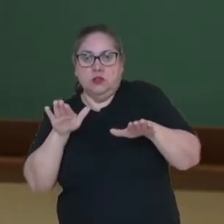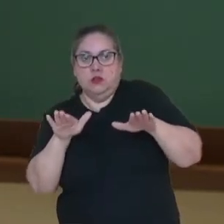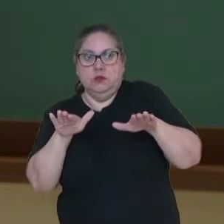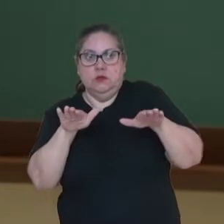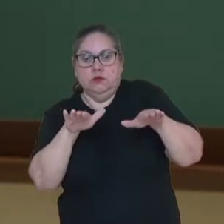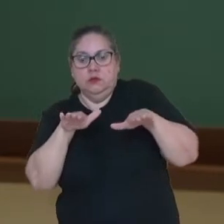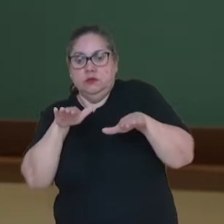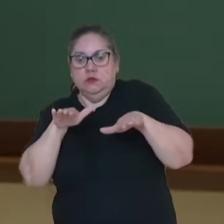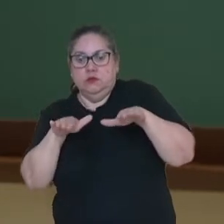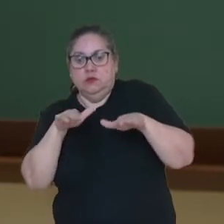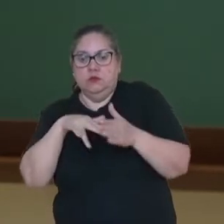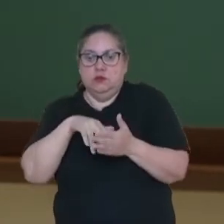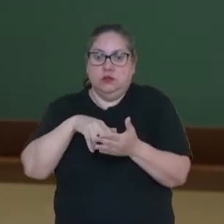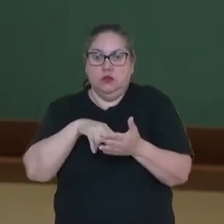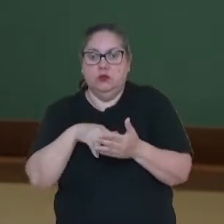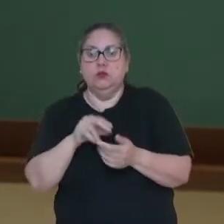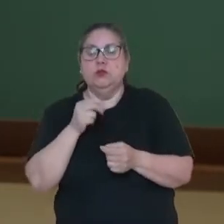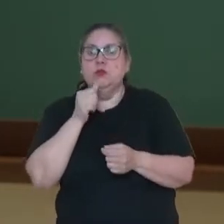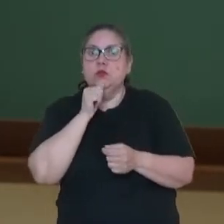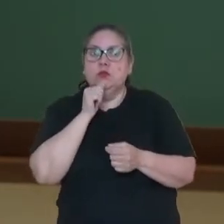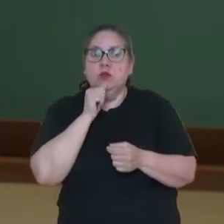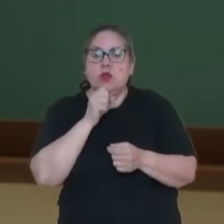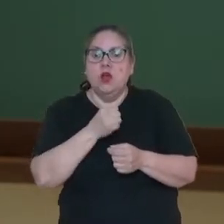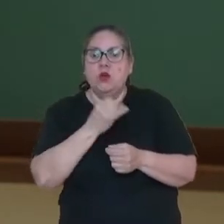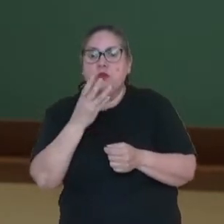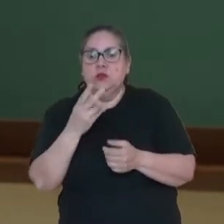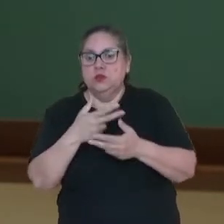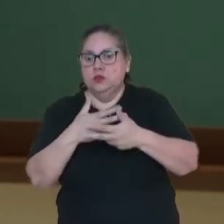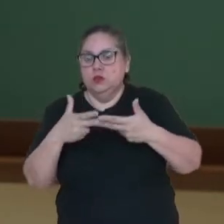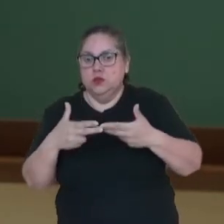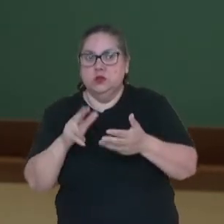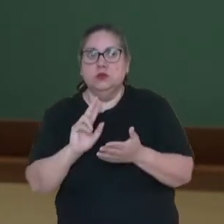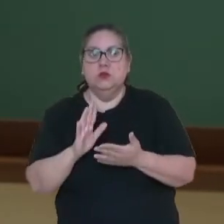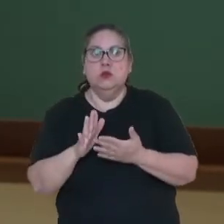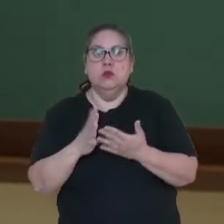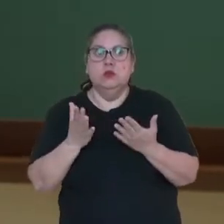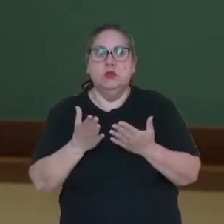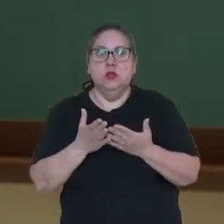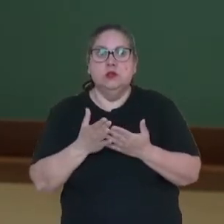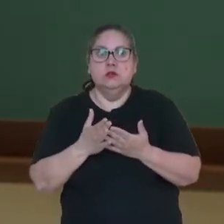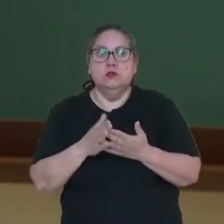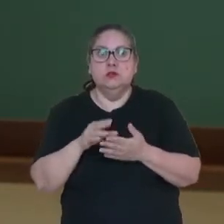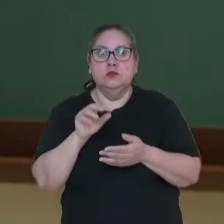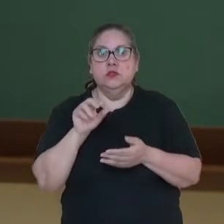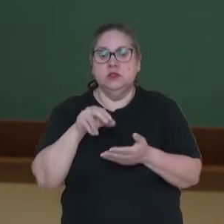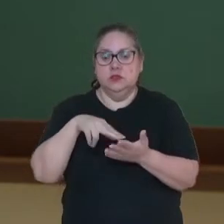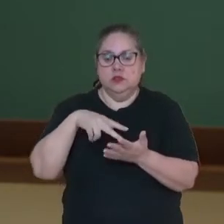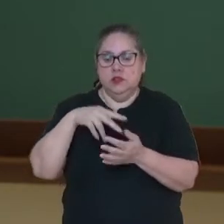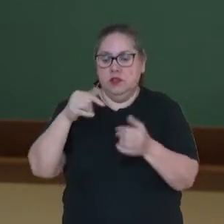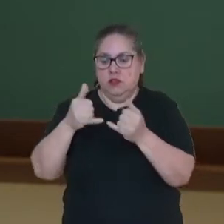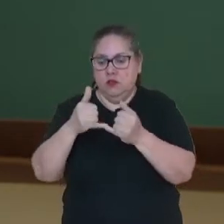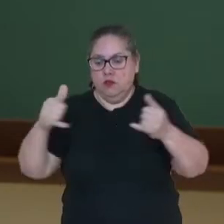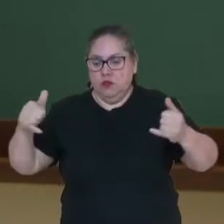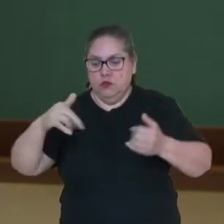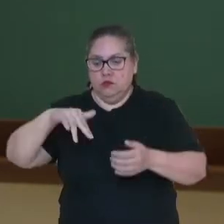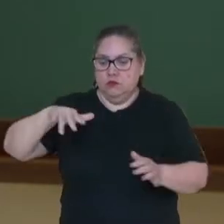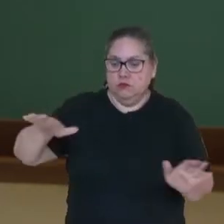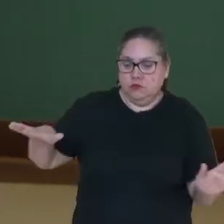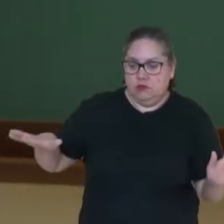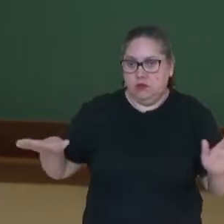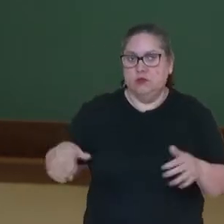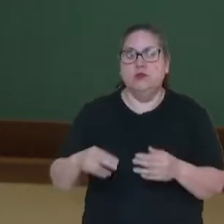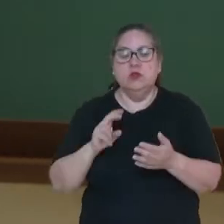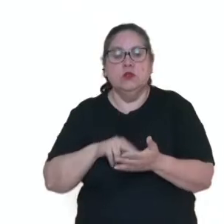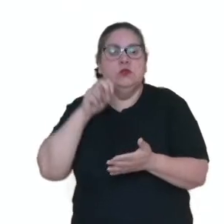bom? Até equilíbrio, por exemplo, em cima de alguns objetos, como o slackline, tá? Os